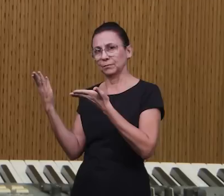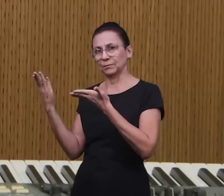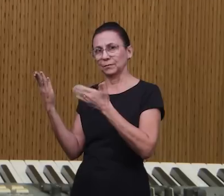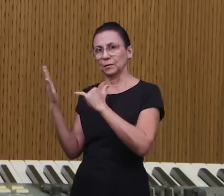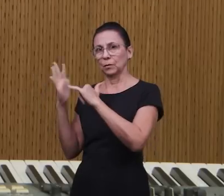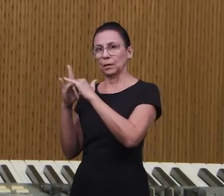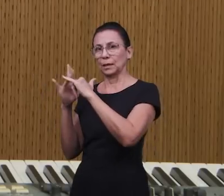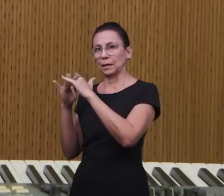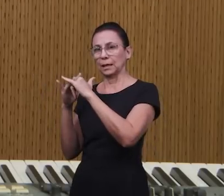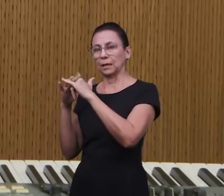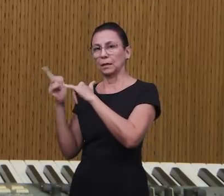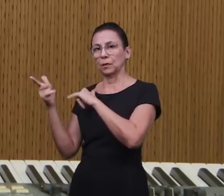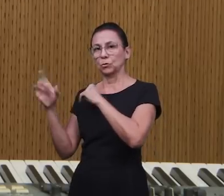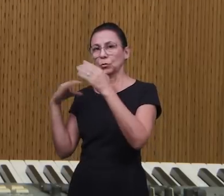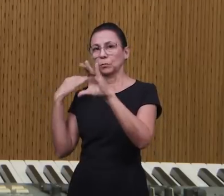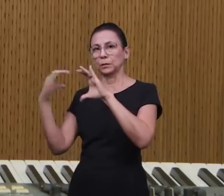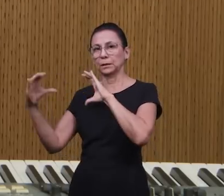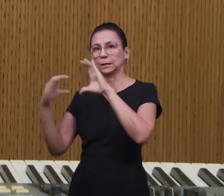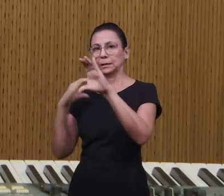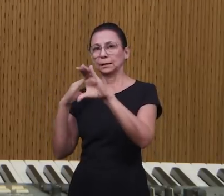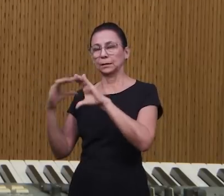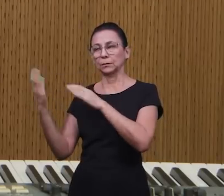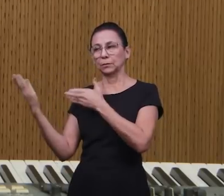de comunicação. Para Teu Louvor,